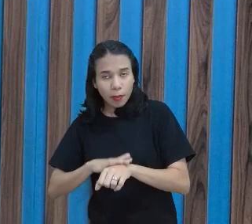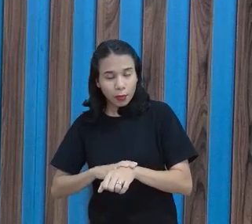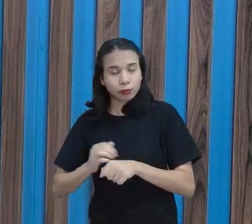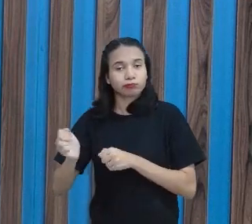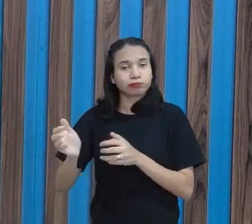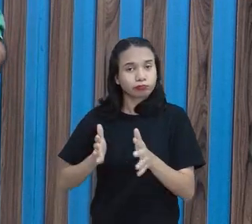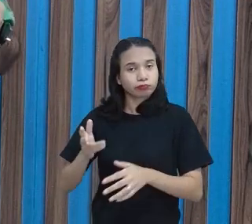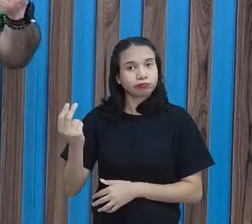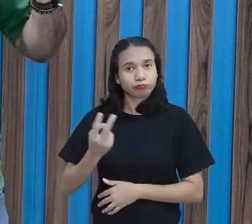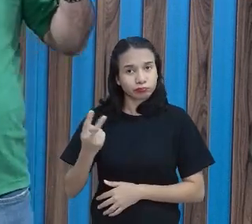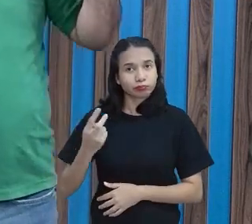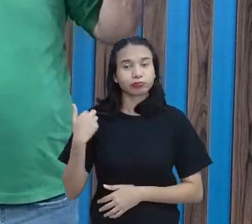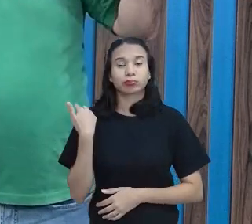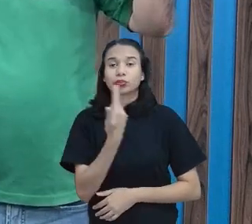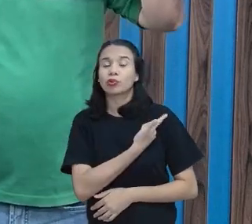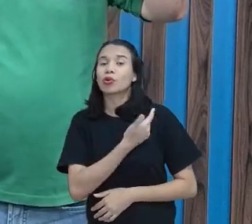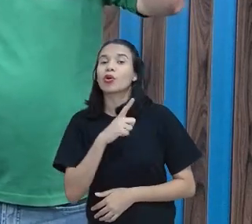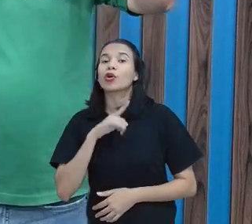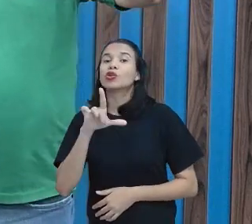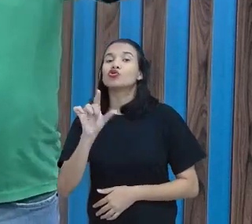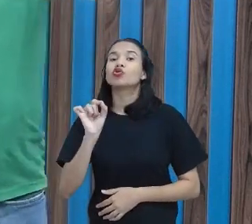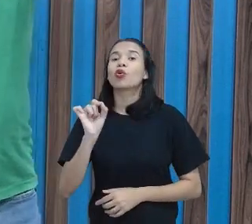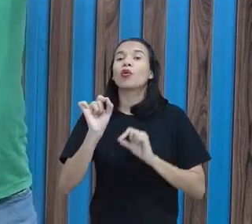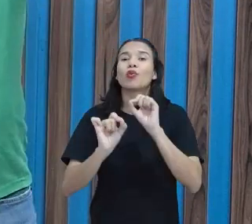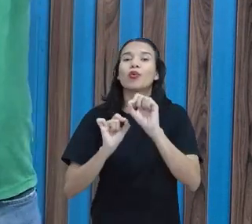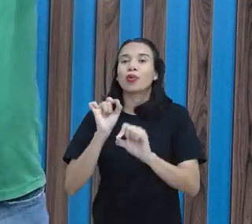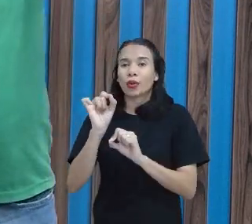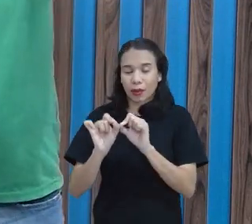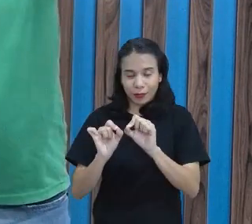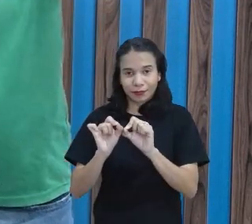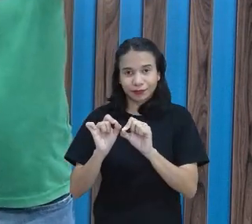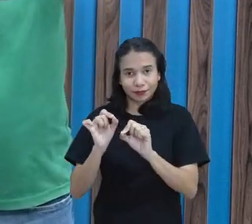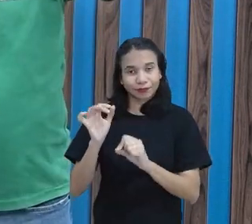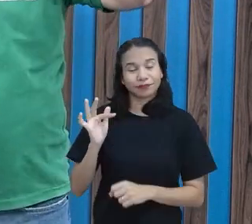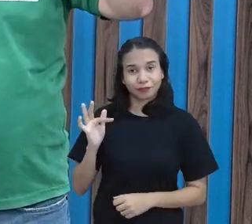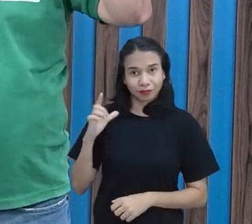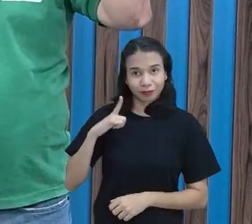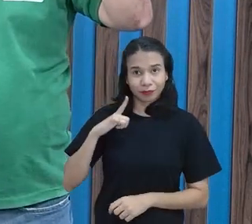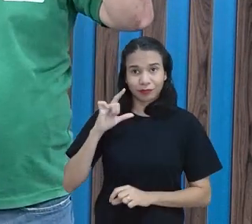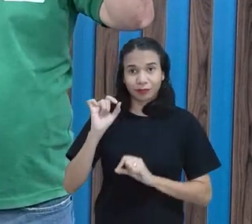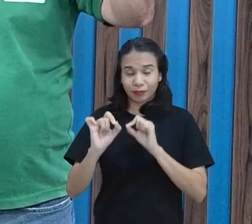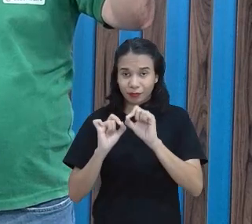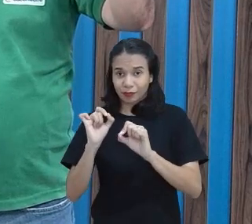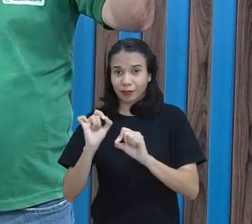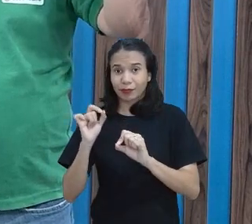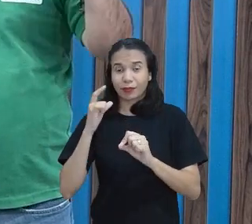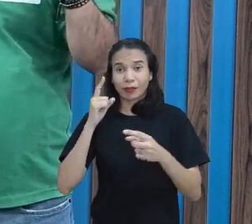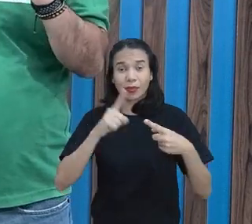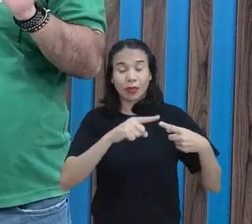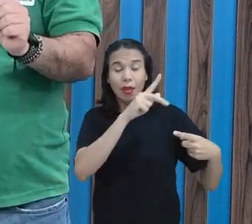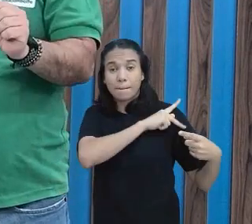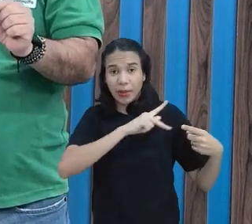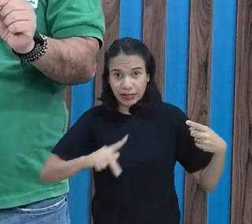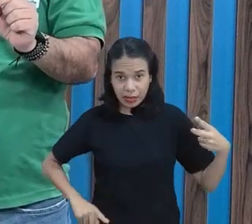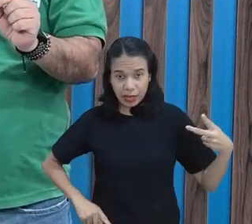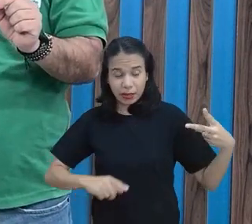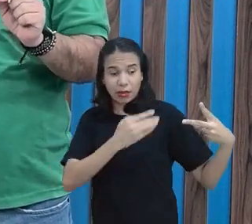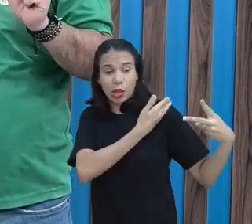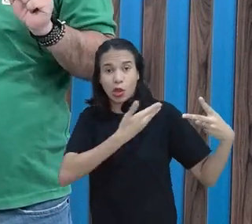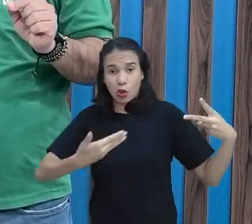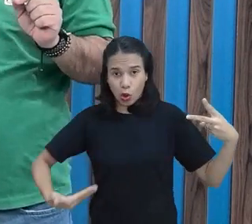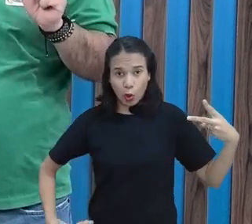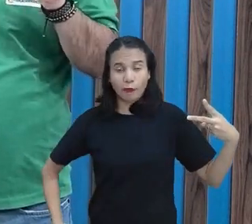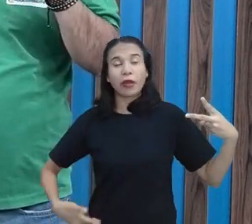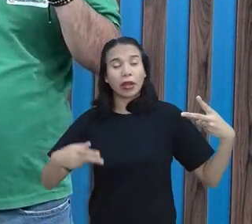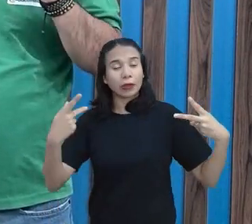segundo turno a gente vai escolher agora, próximo final de semana, futuro presidente e futura governadora